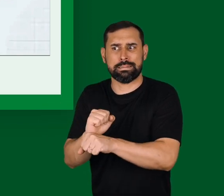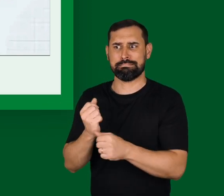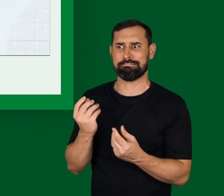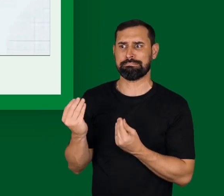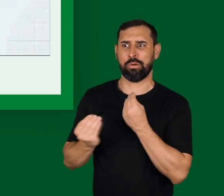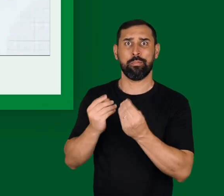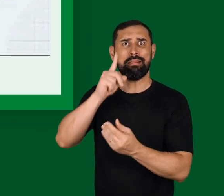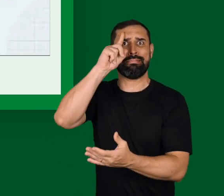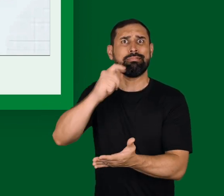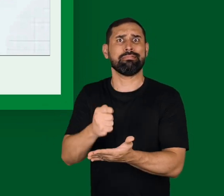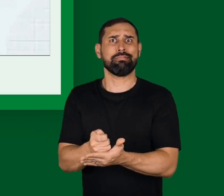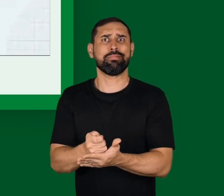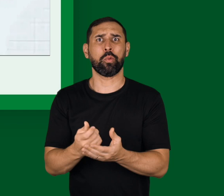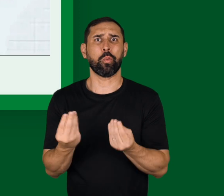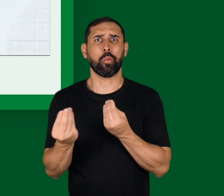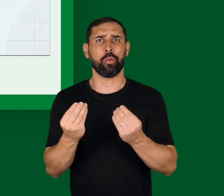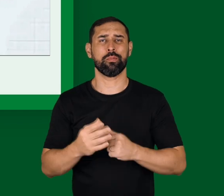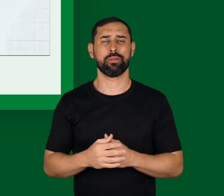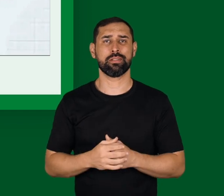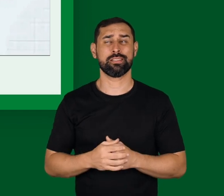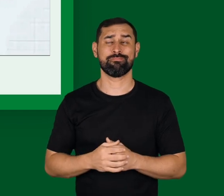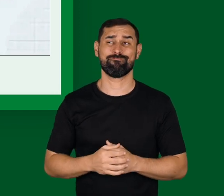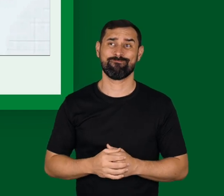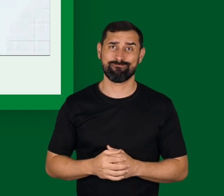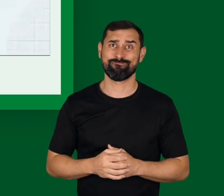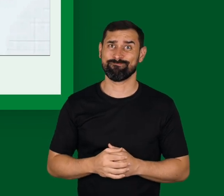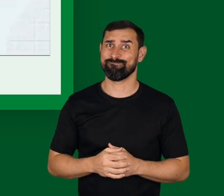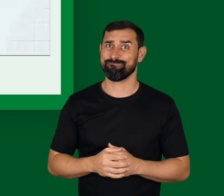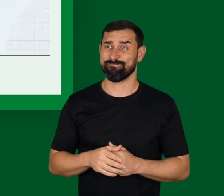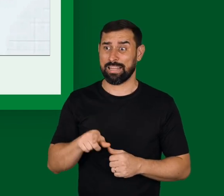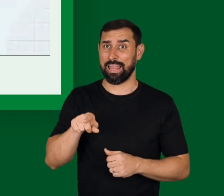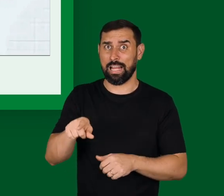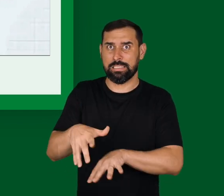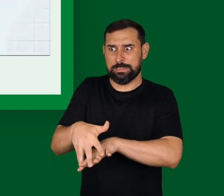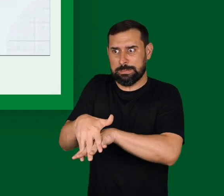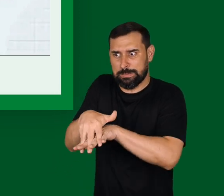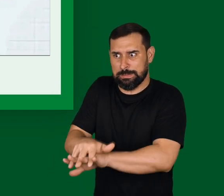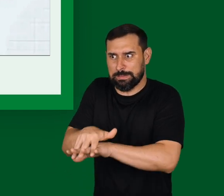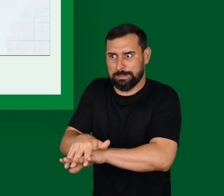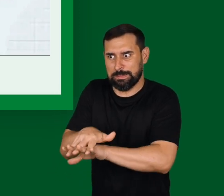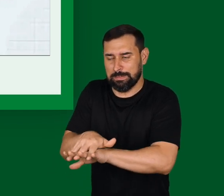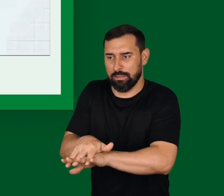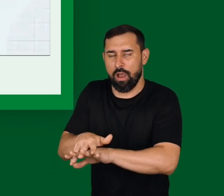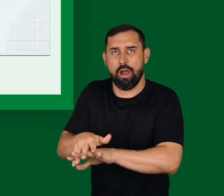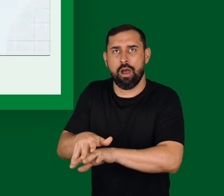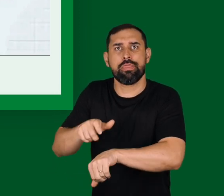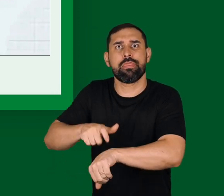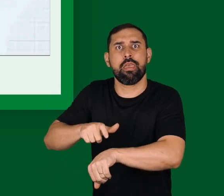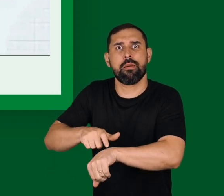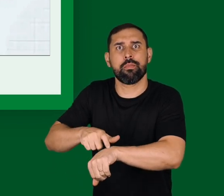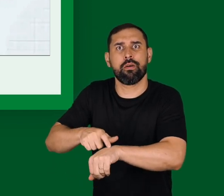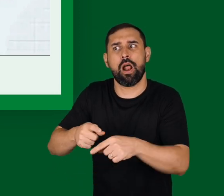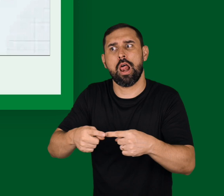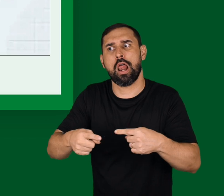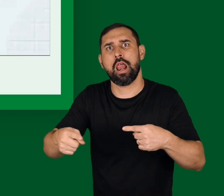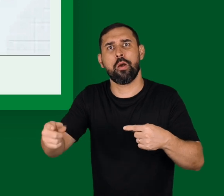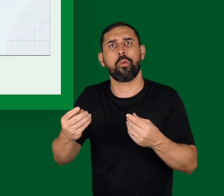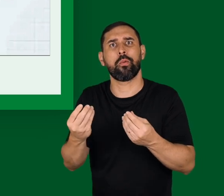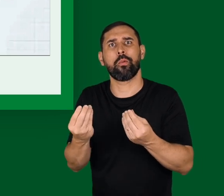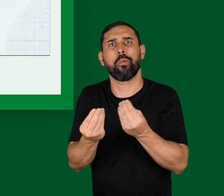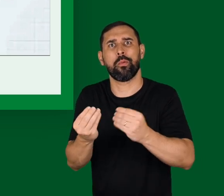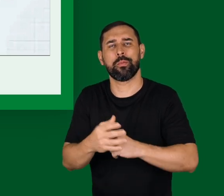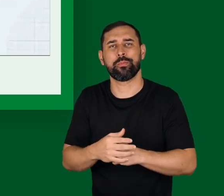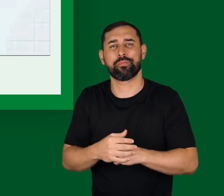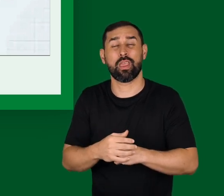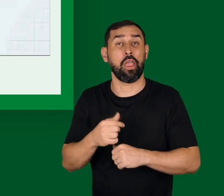pode interromper? É uma decisão difícil e uma decisão pediátrica de interrupção da reanimação. Às vezes